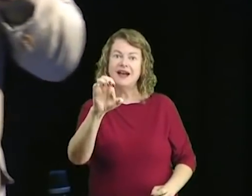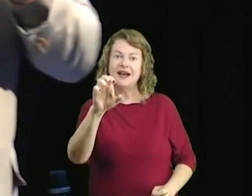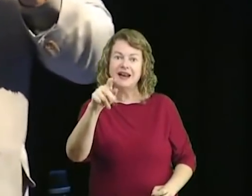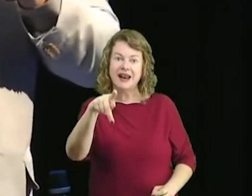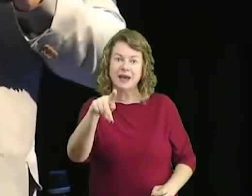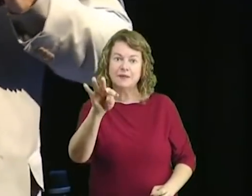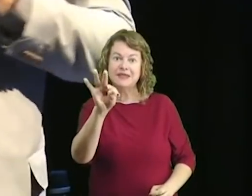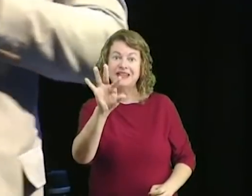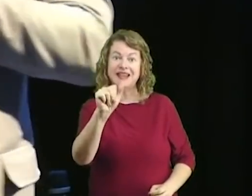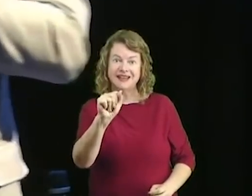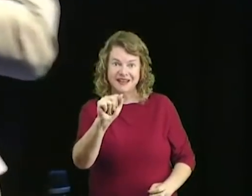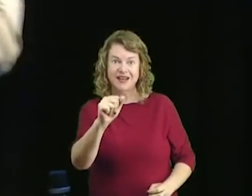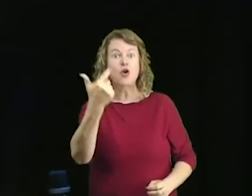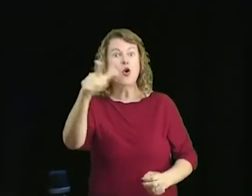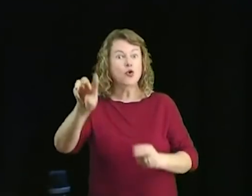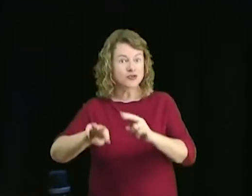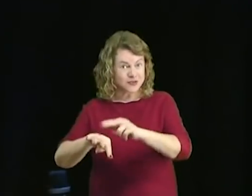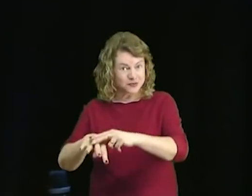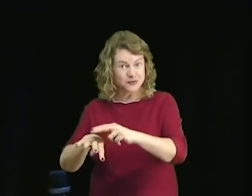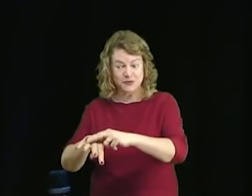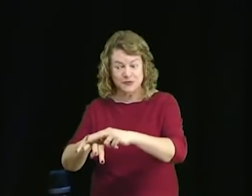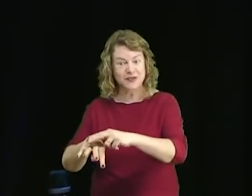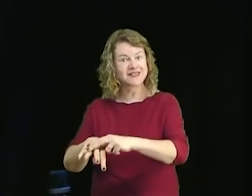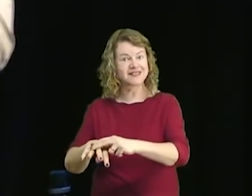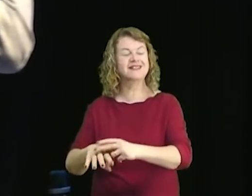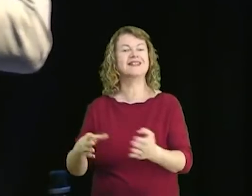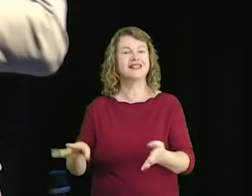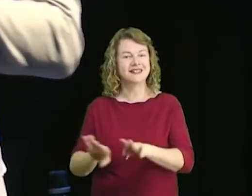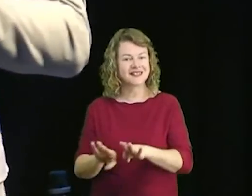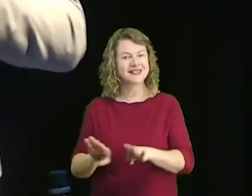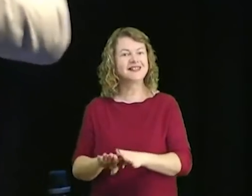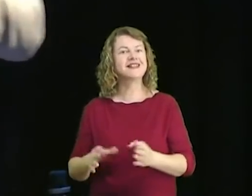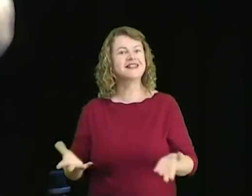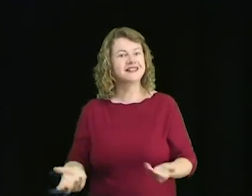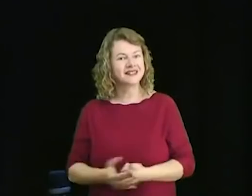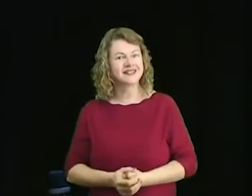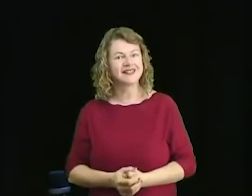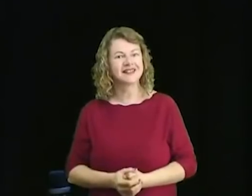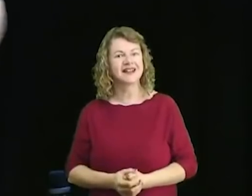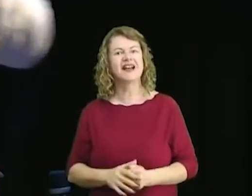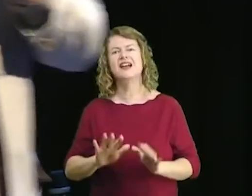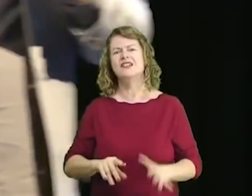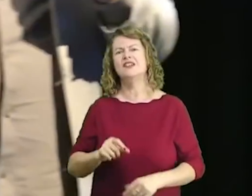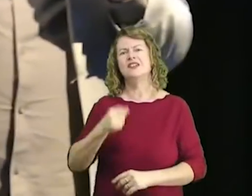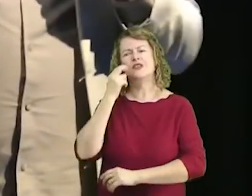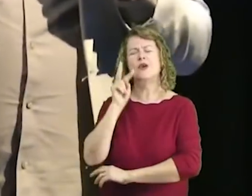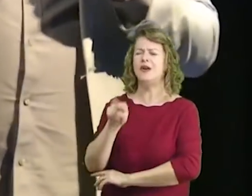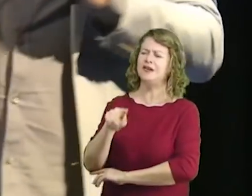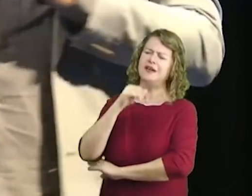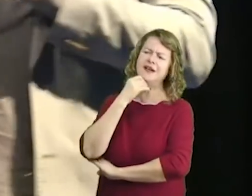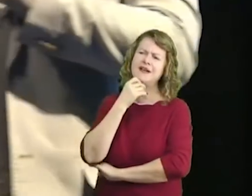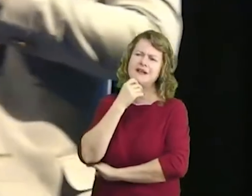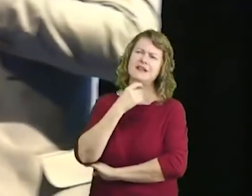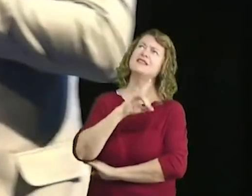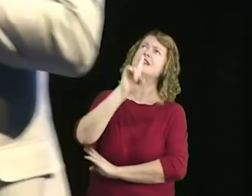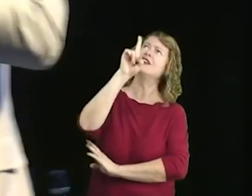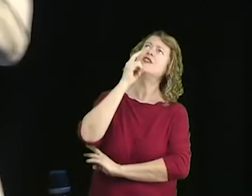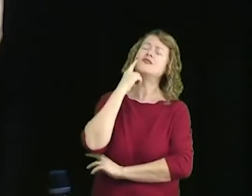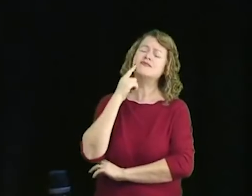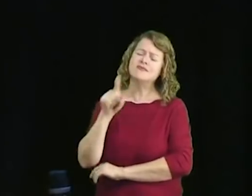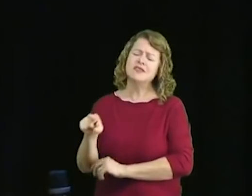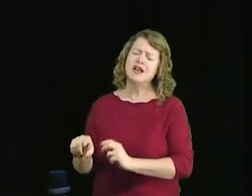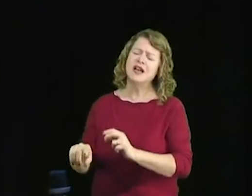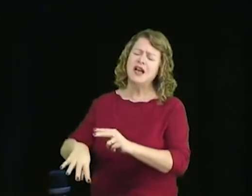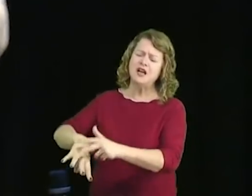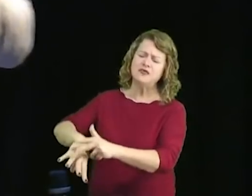está lá a viúva e está lá o solteirão. Eles podiam se casar. Eles podiam se casar,